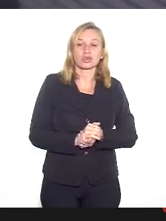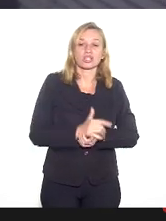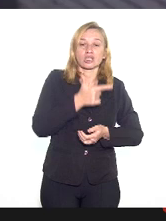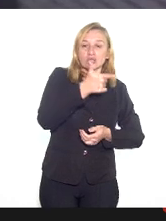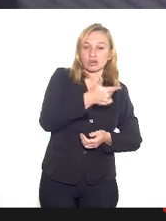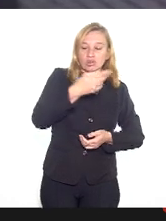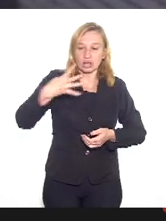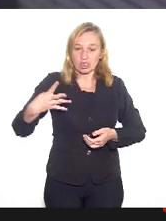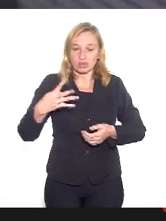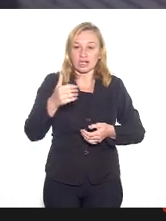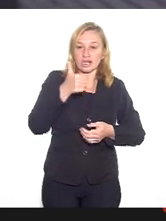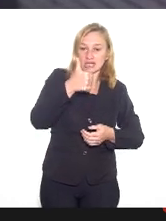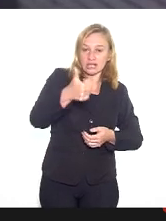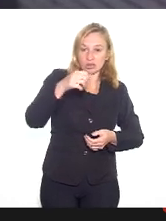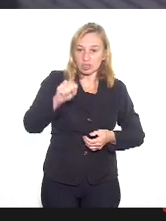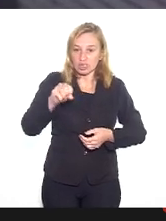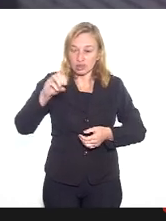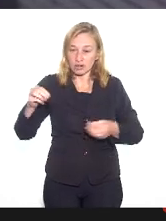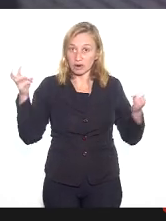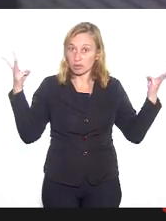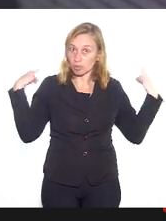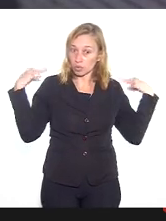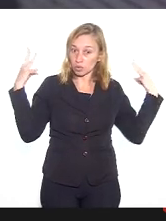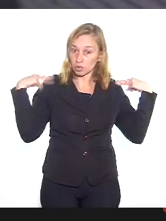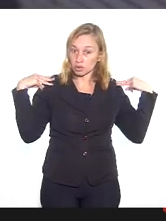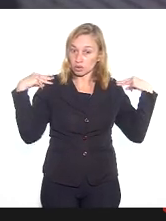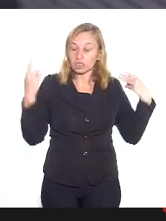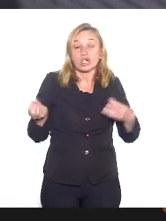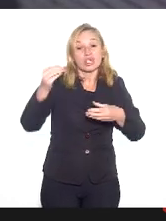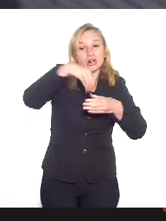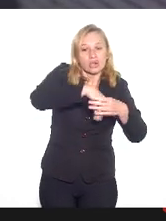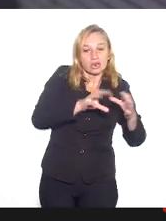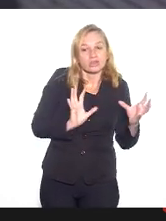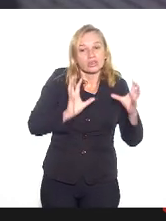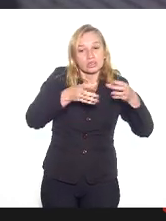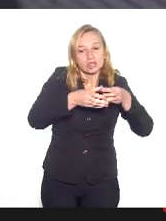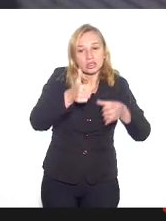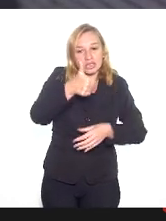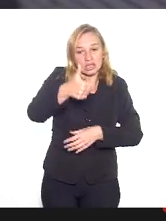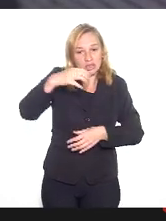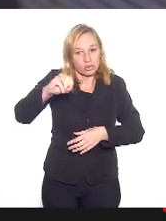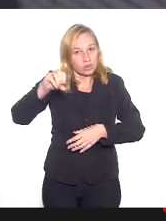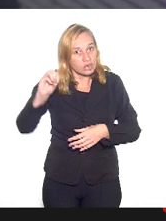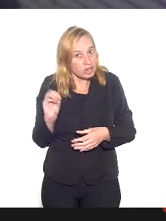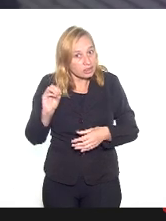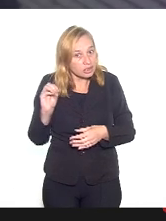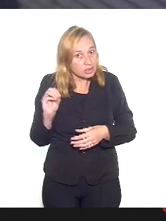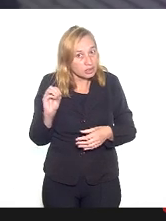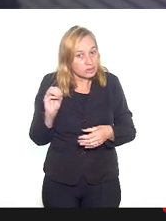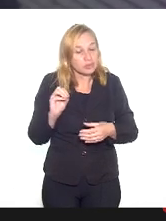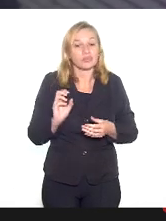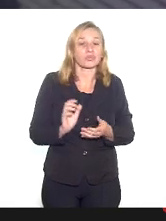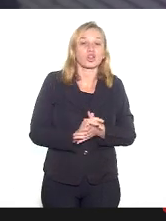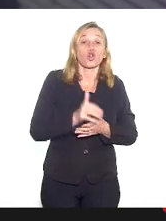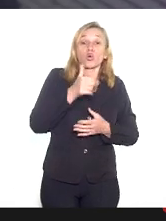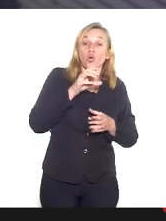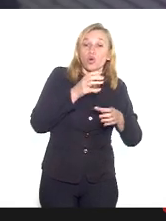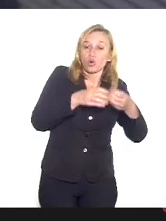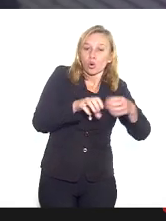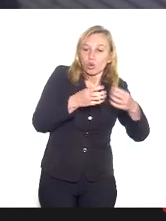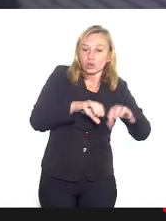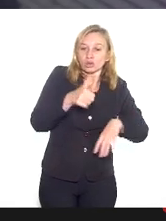2014, 180 vagas para motoristas, ingressaram na corporação 180 motoristas. O concurso